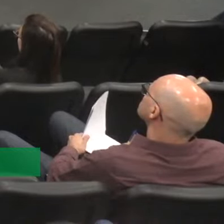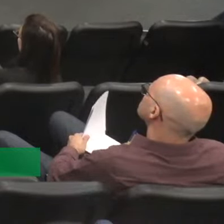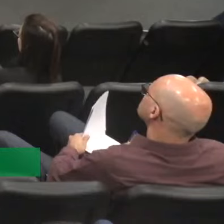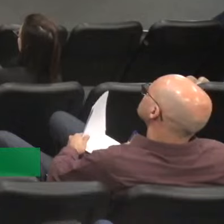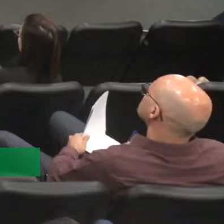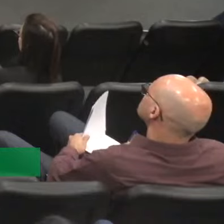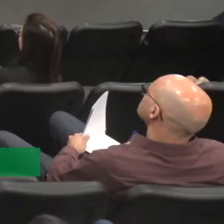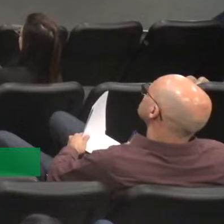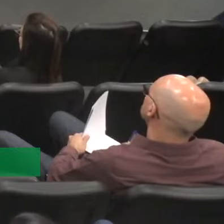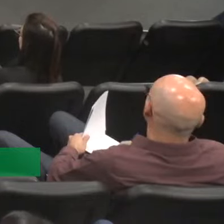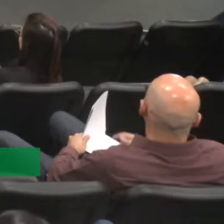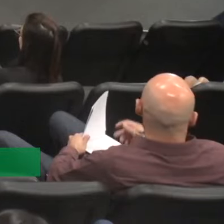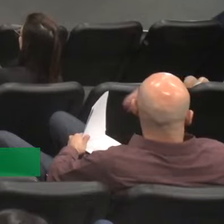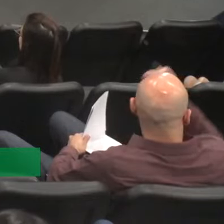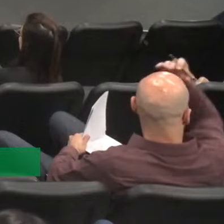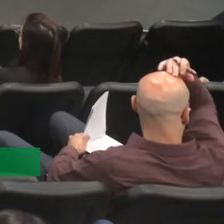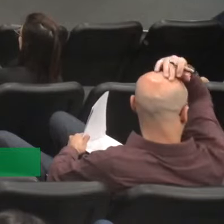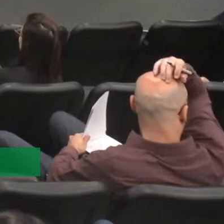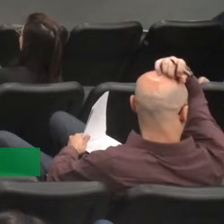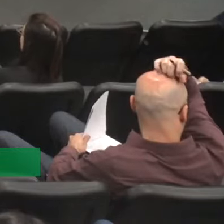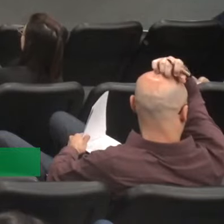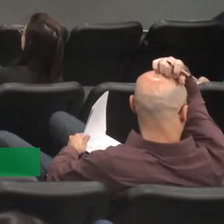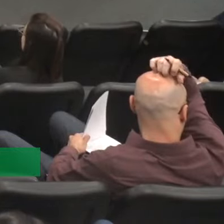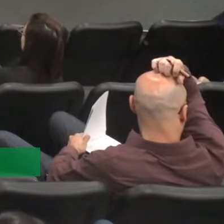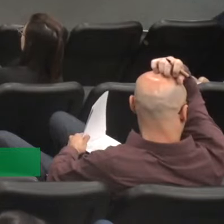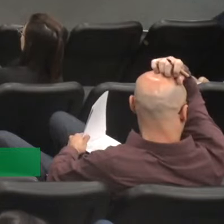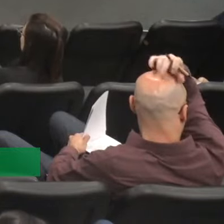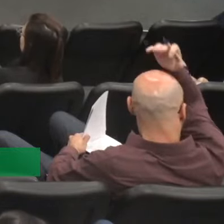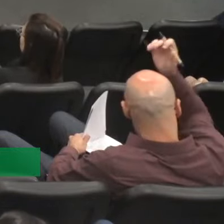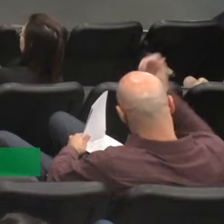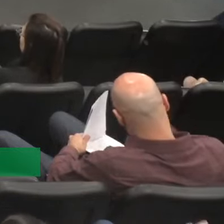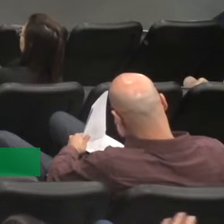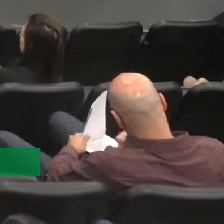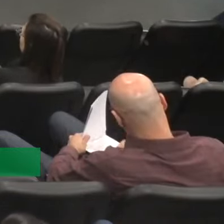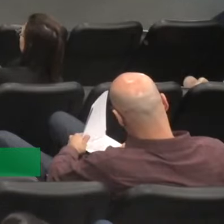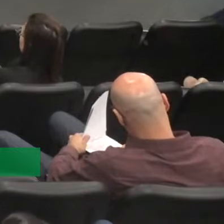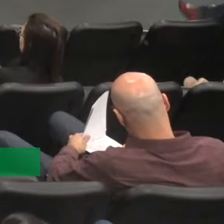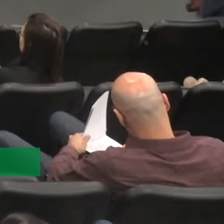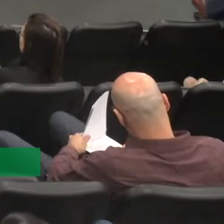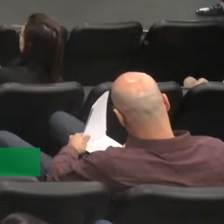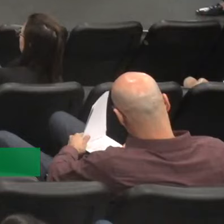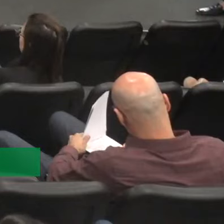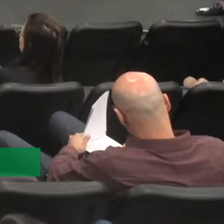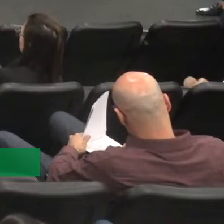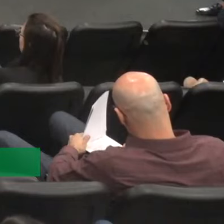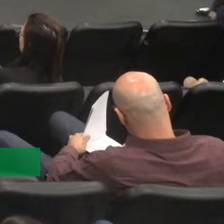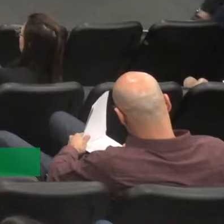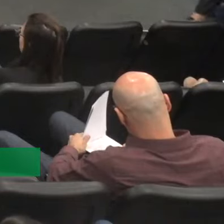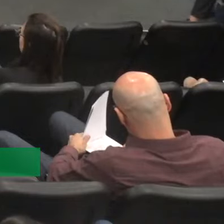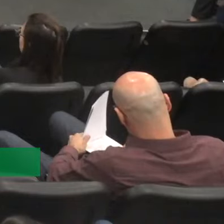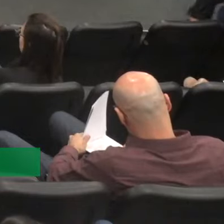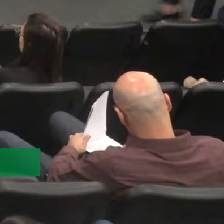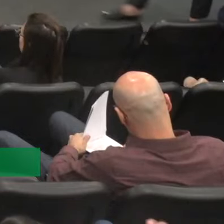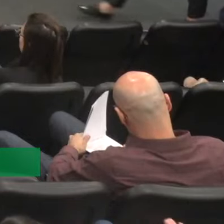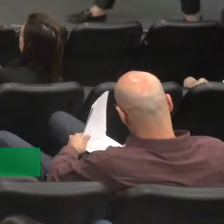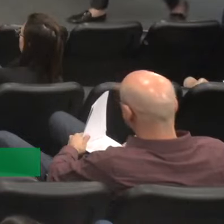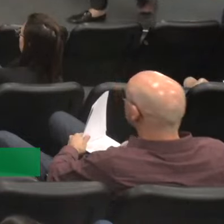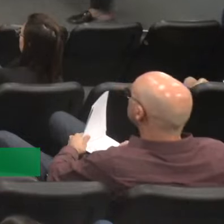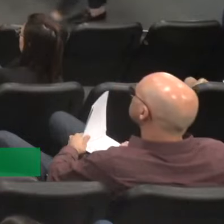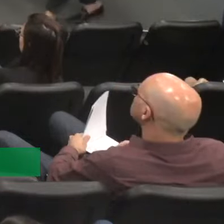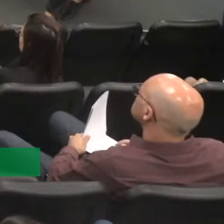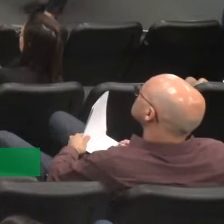tudo bem, porque eu sabia que era 2h15. Pode ser a Jane, não tem Pode ser? problema. Eu tinha conversado com... Tem problema? Pode